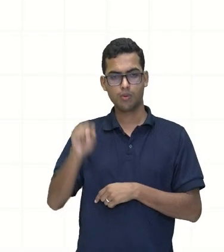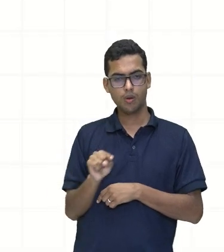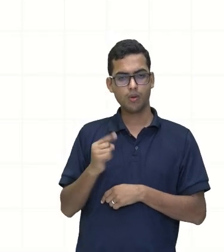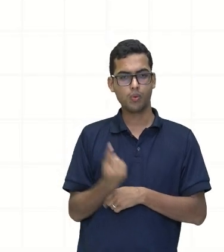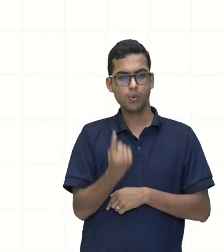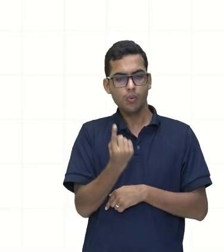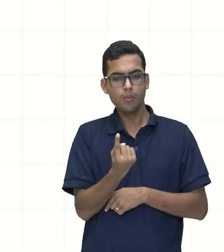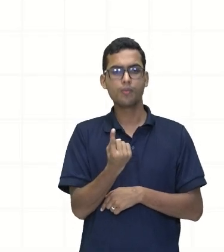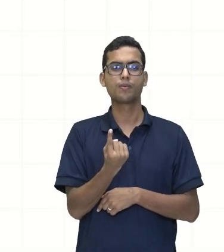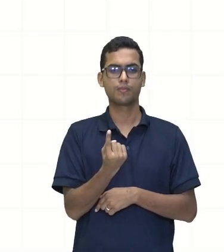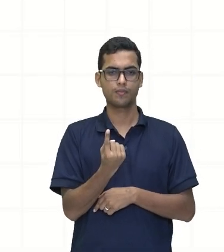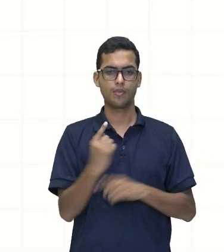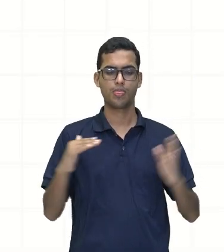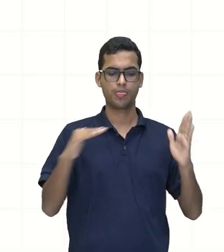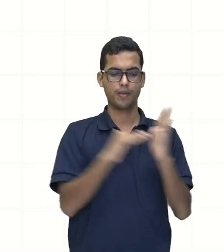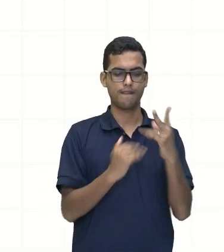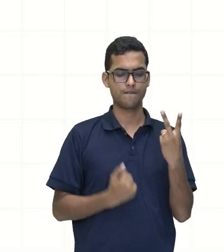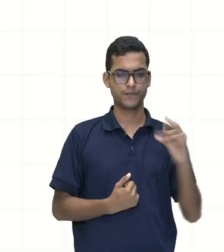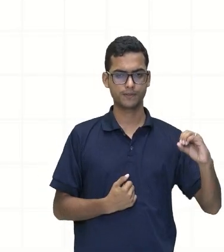Tá?